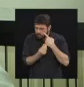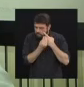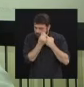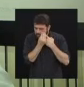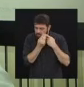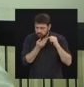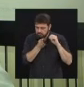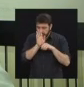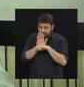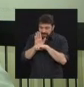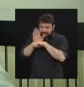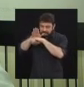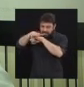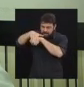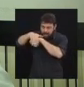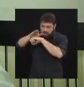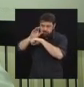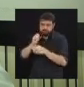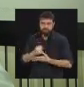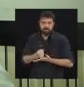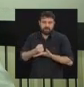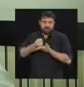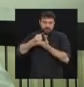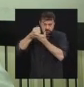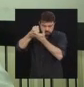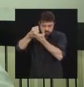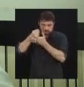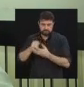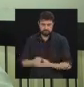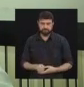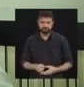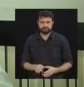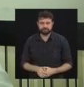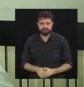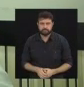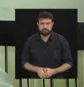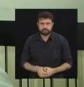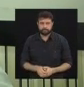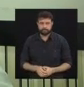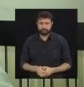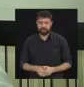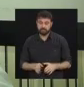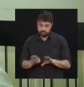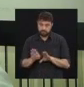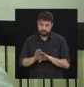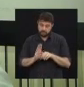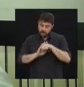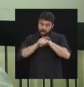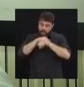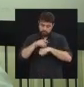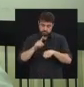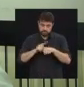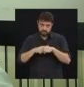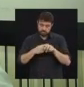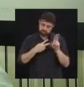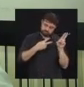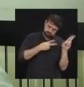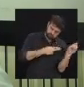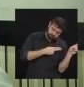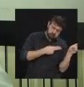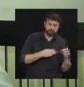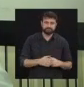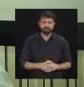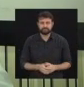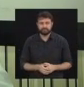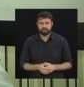eleva um pouquinho a pálpebra inferior e faz com que tenha um fechamento maior, mesmo à noite quando está dormindo e os músculos continuam